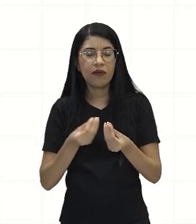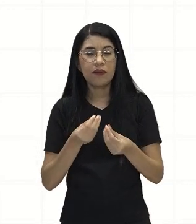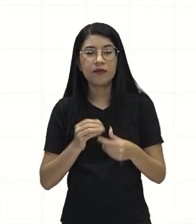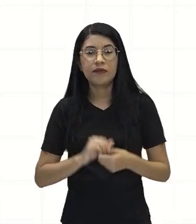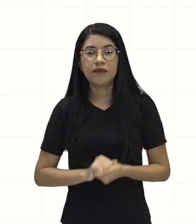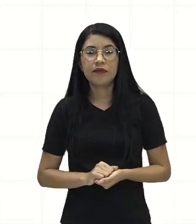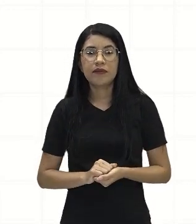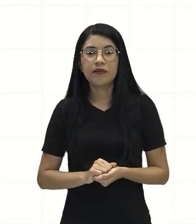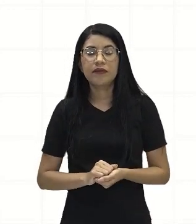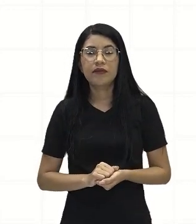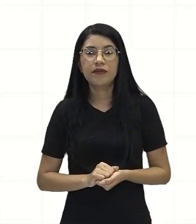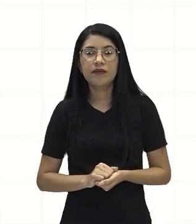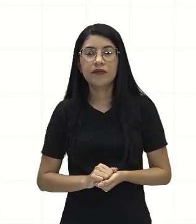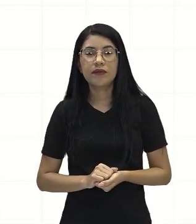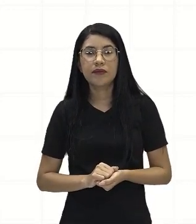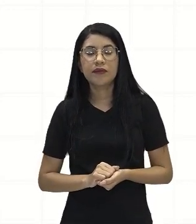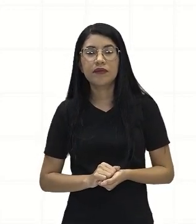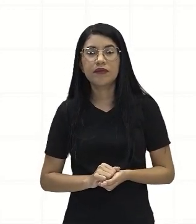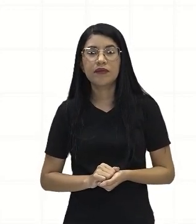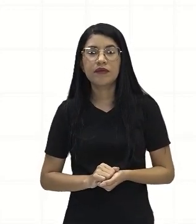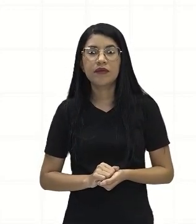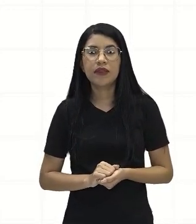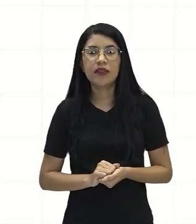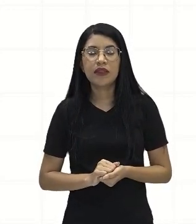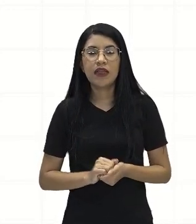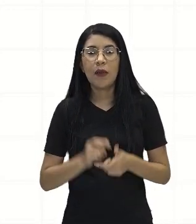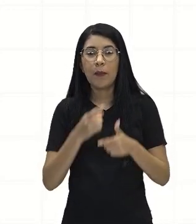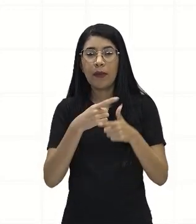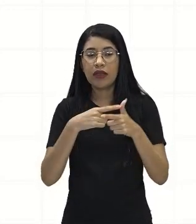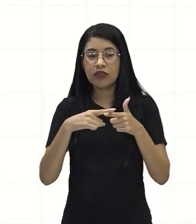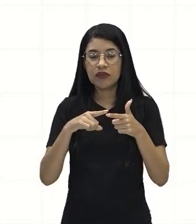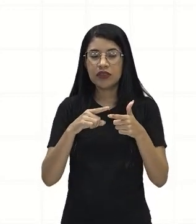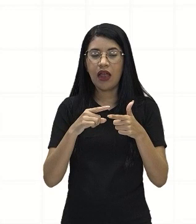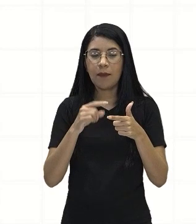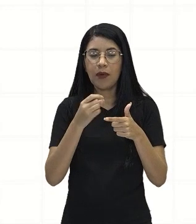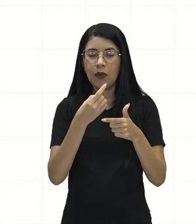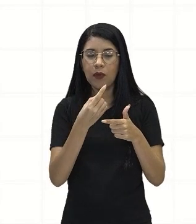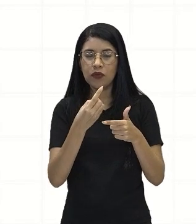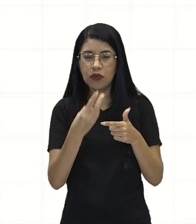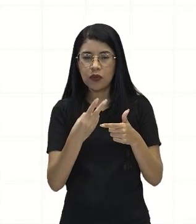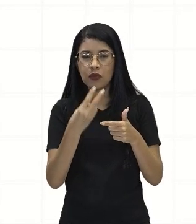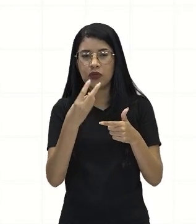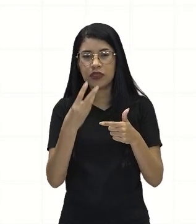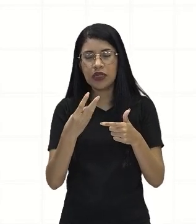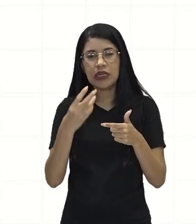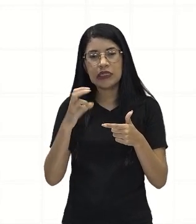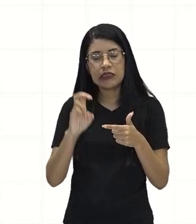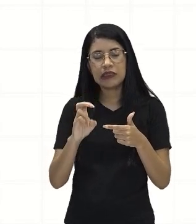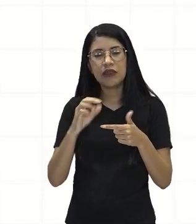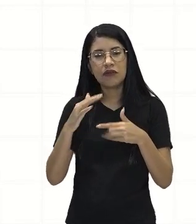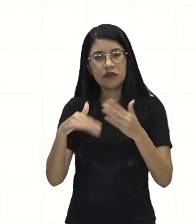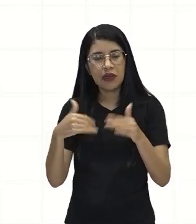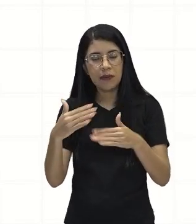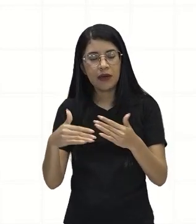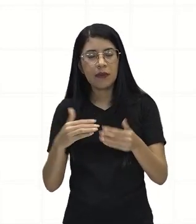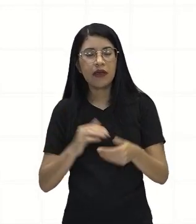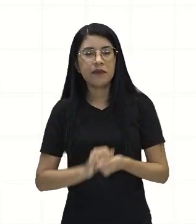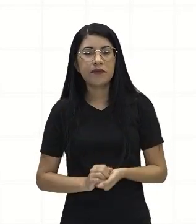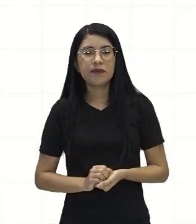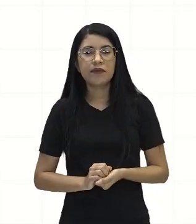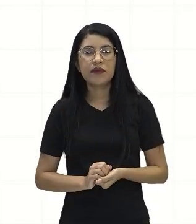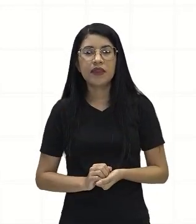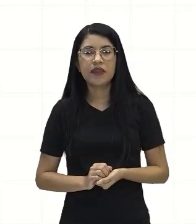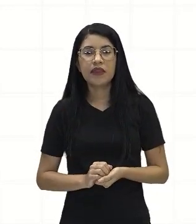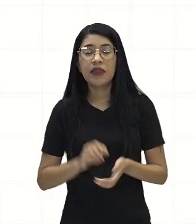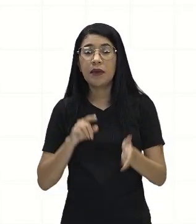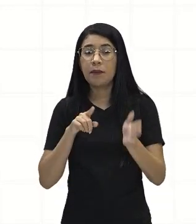só, vamos utilizar os critérios de divisibilidade, certo? A primeira pergunta, o número que você tem, ele é